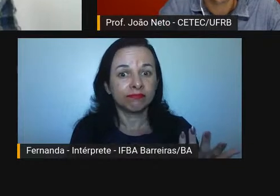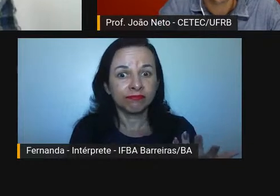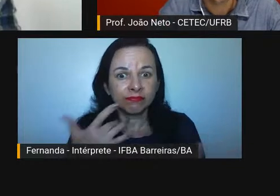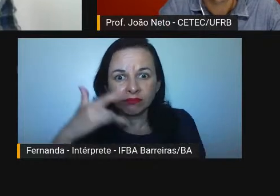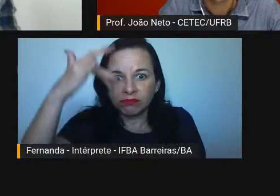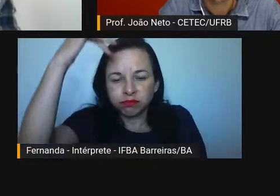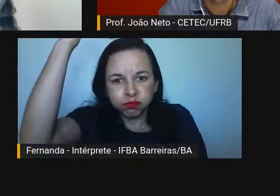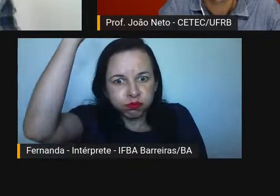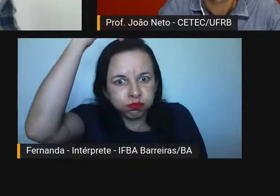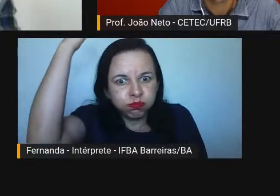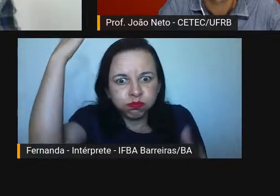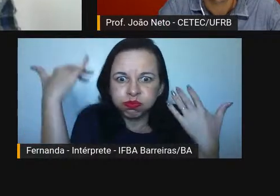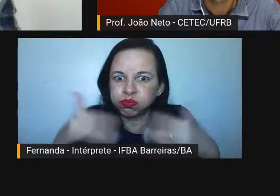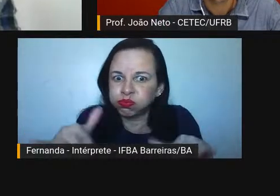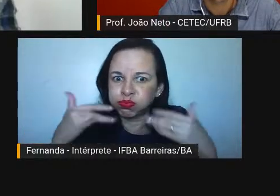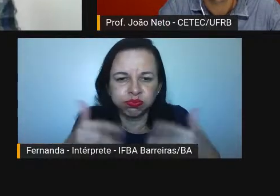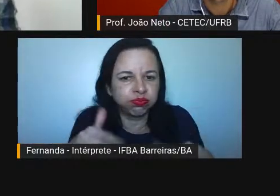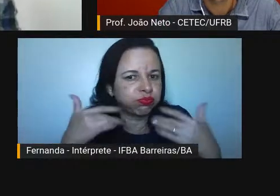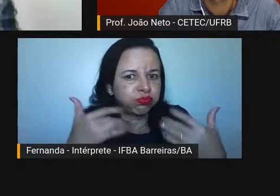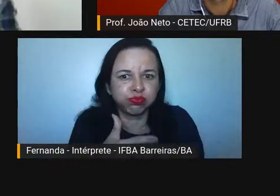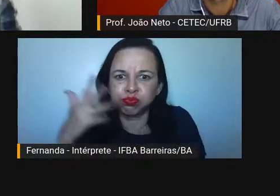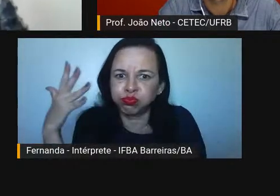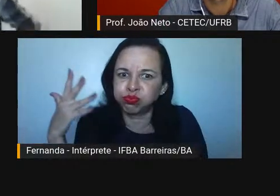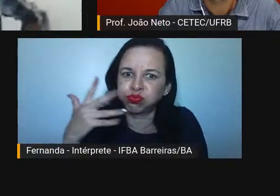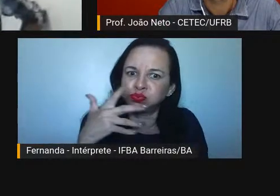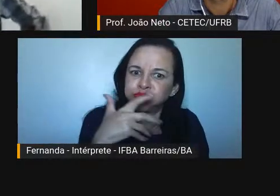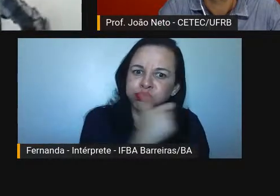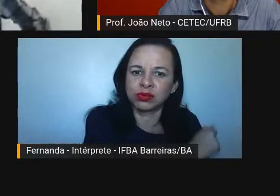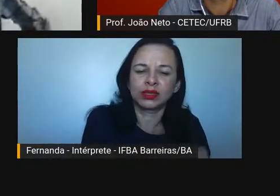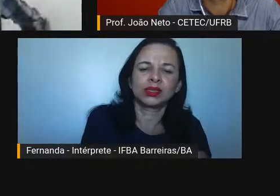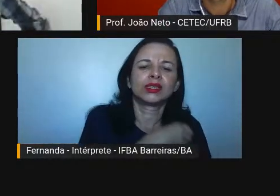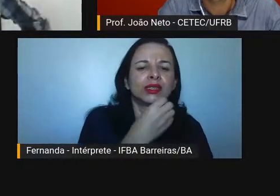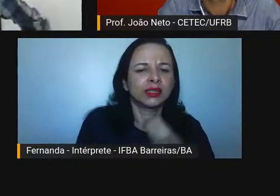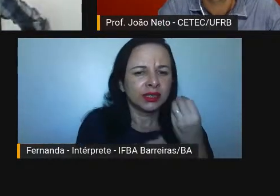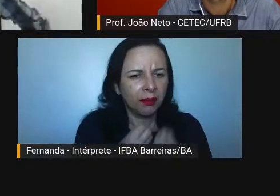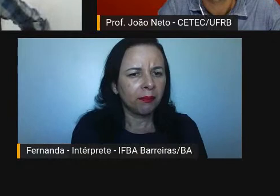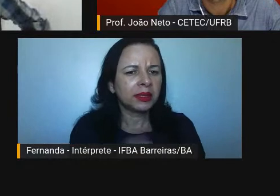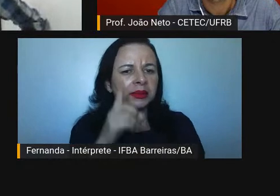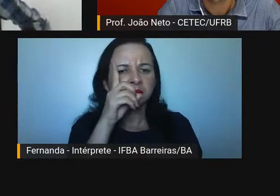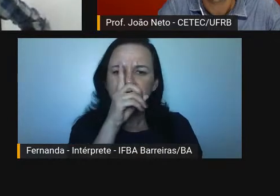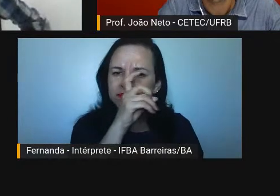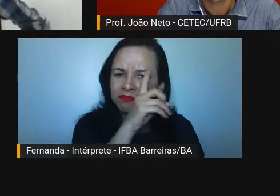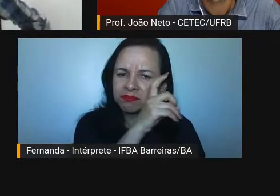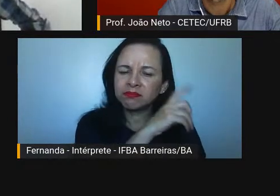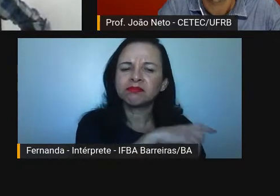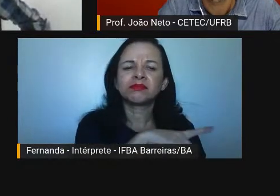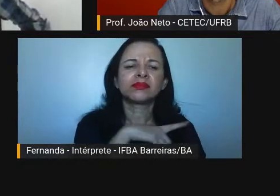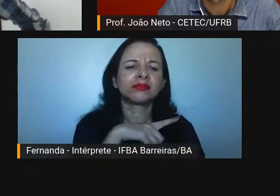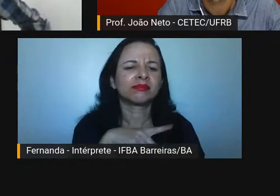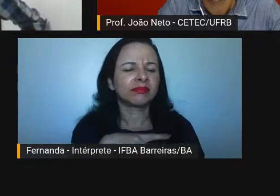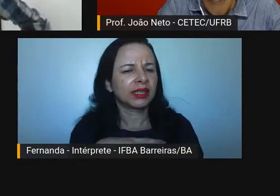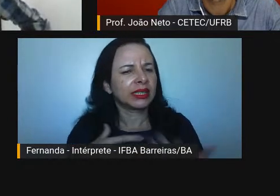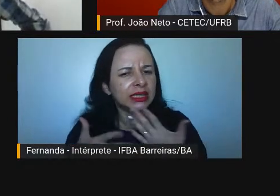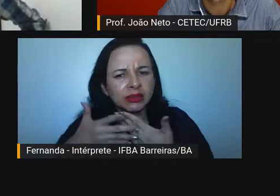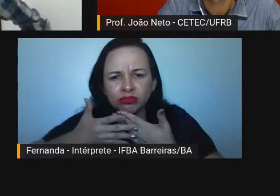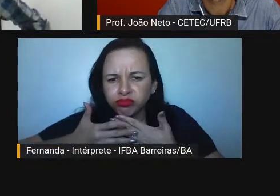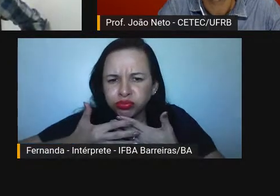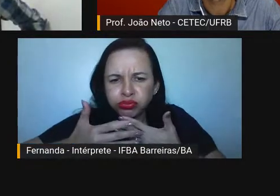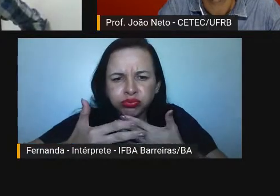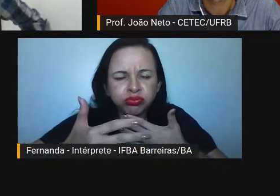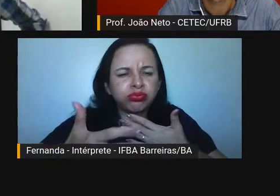no entanto a própria concepção de atividade física e desportiva de atividade física já foi Além do esporte né